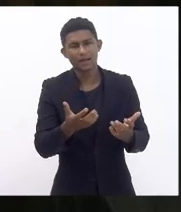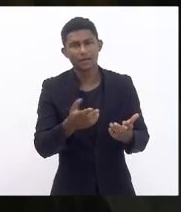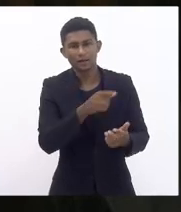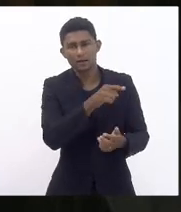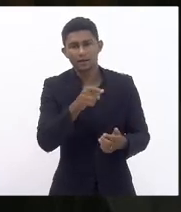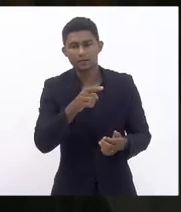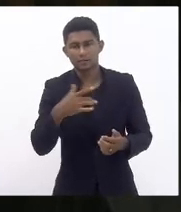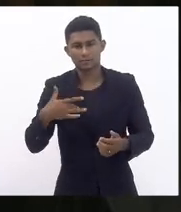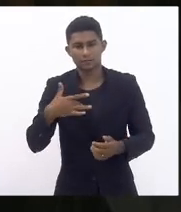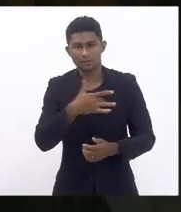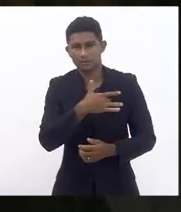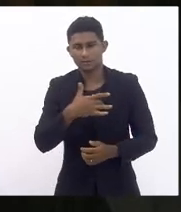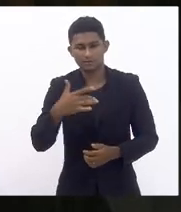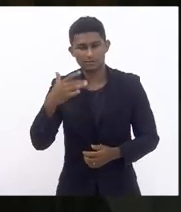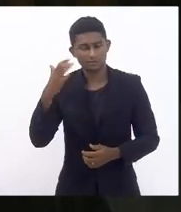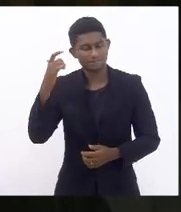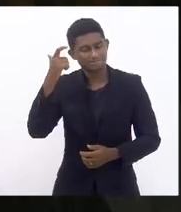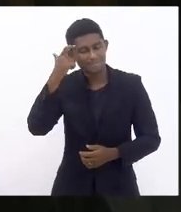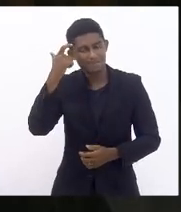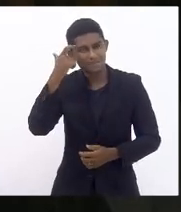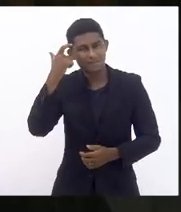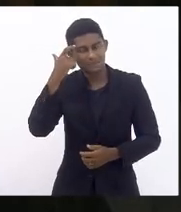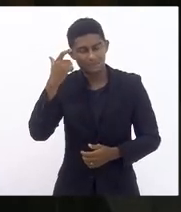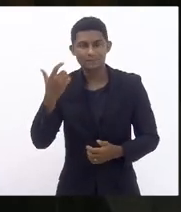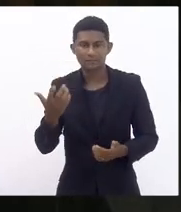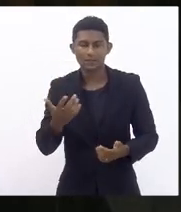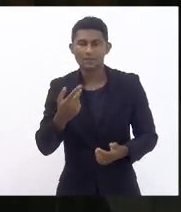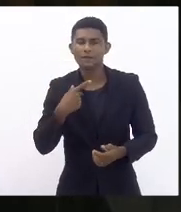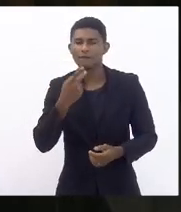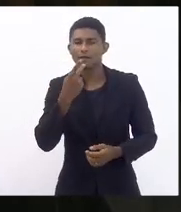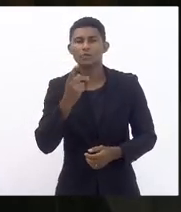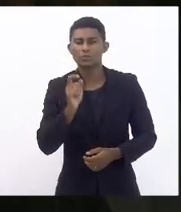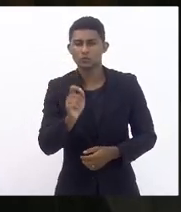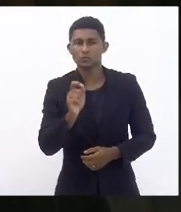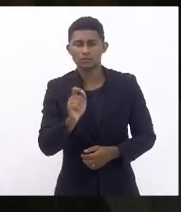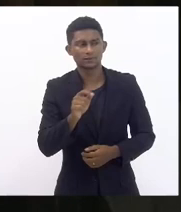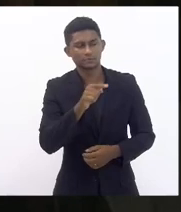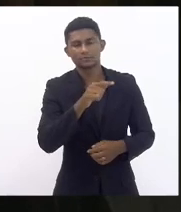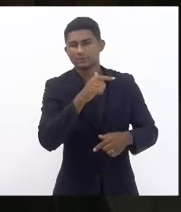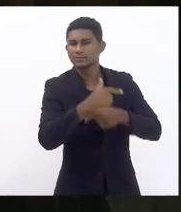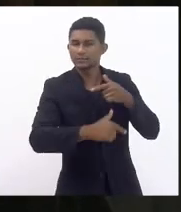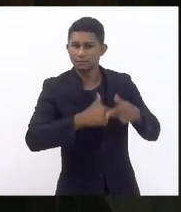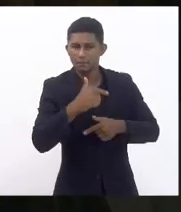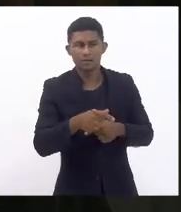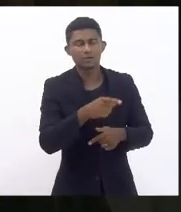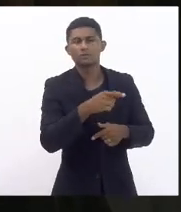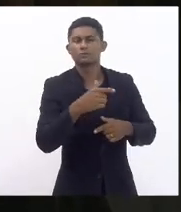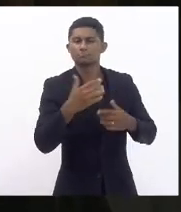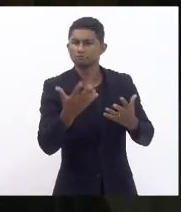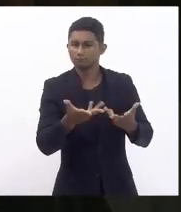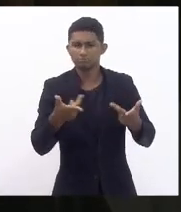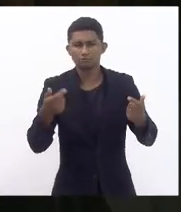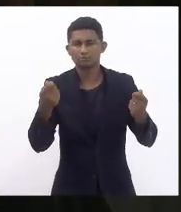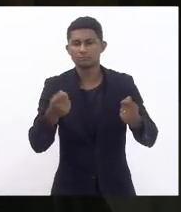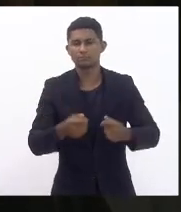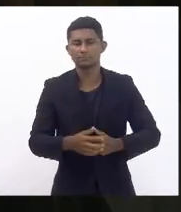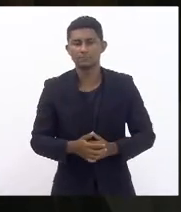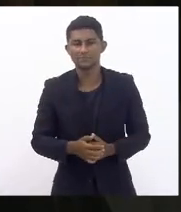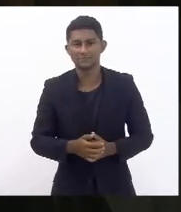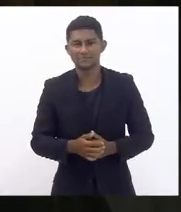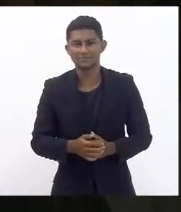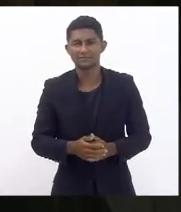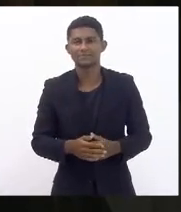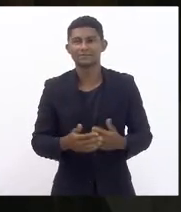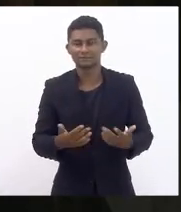mental para a nossa população, destacar o excelente trabalho que é feito ali no CAPS 3, CAPS Maria do Socorro.